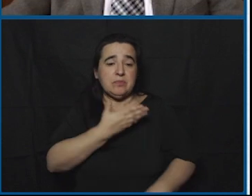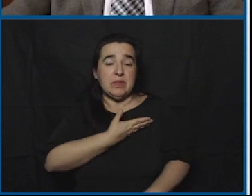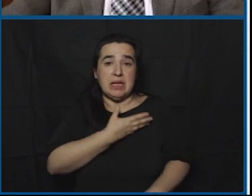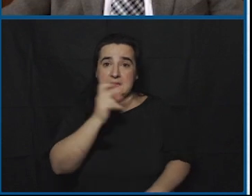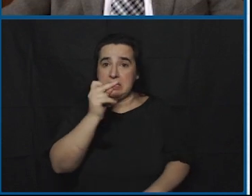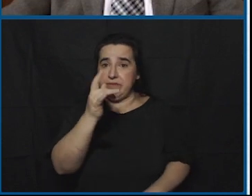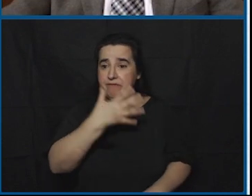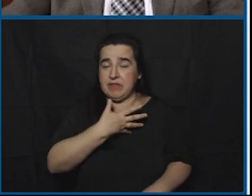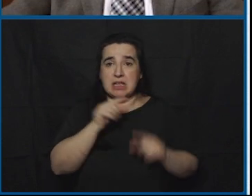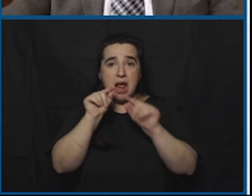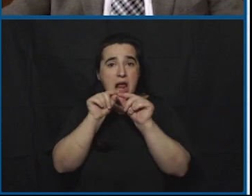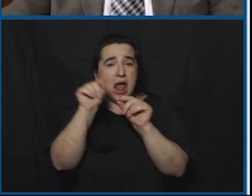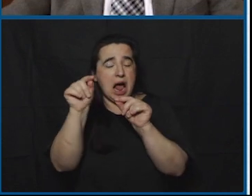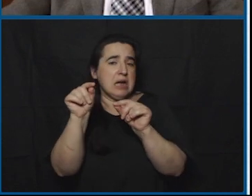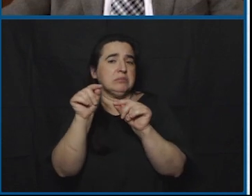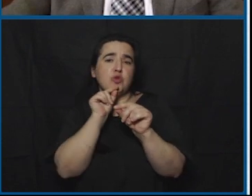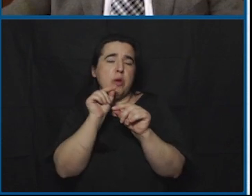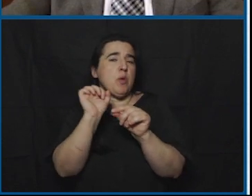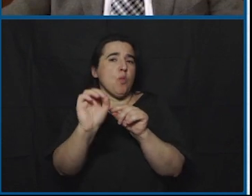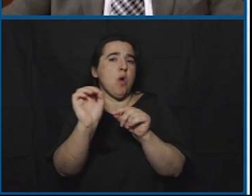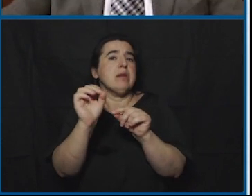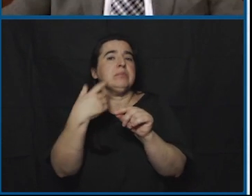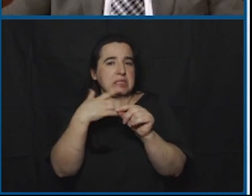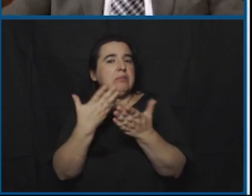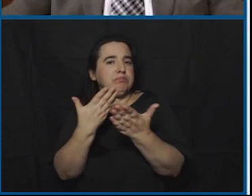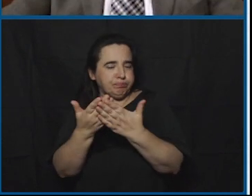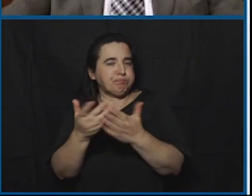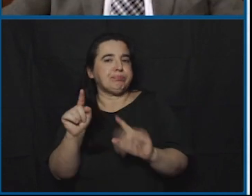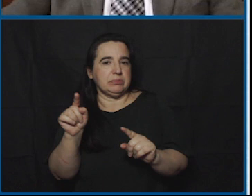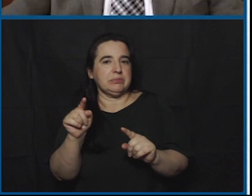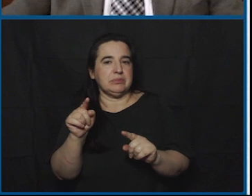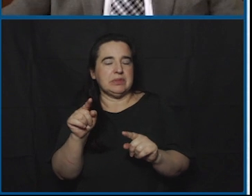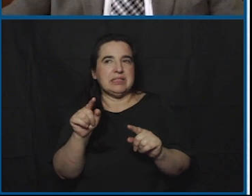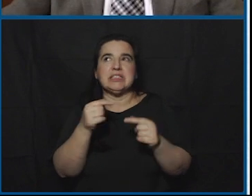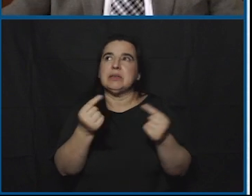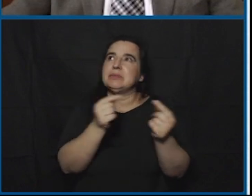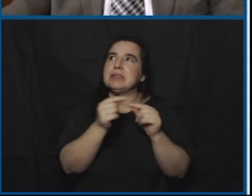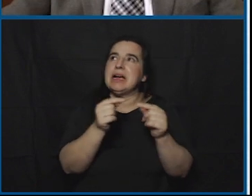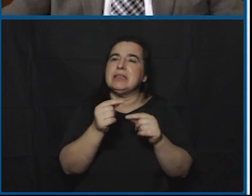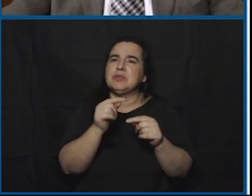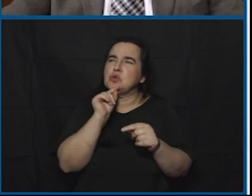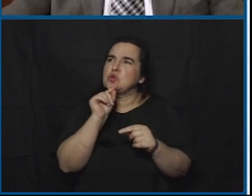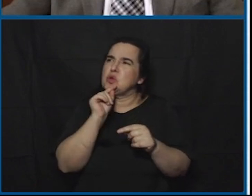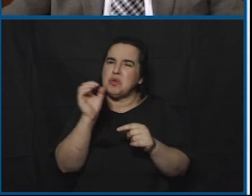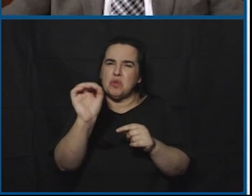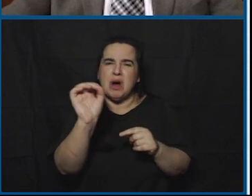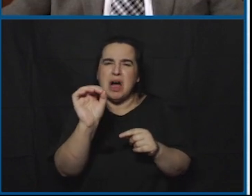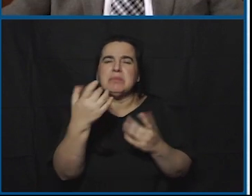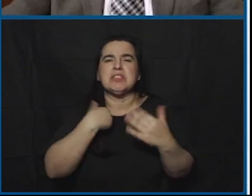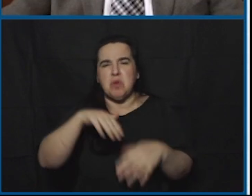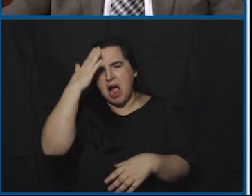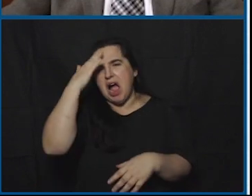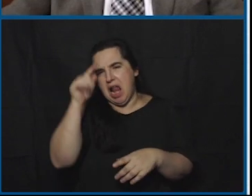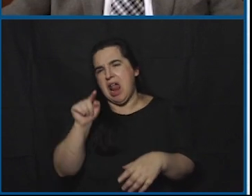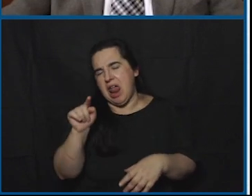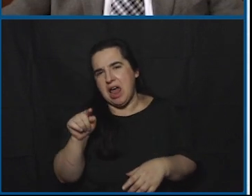mencionado, mas está aqui subentendido, e isto é toda uma discussão, porque também intriga-me que ele não esteja aqui, mas esteja